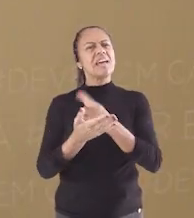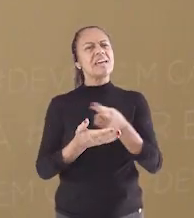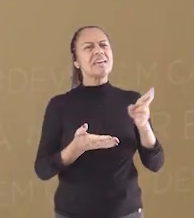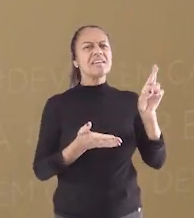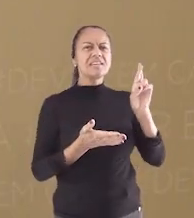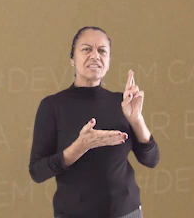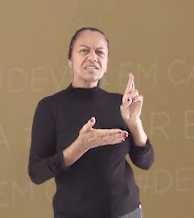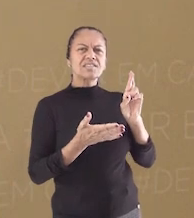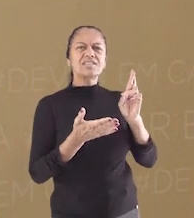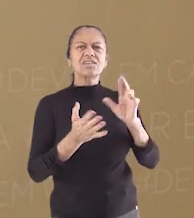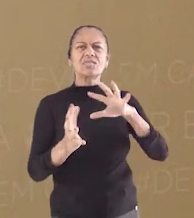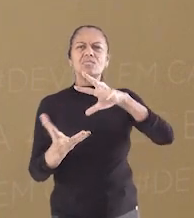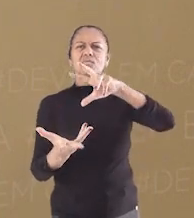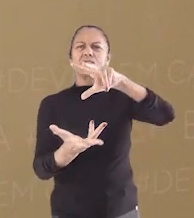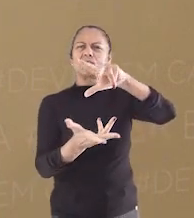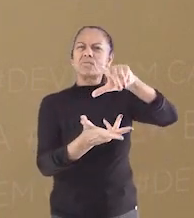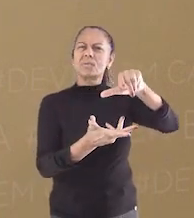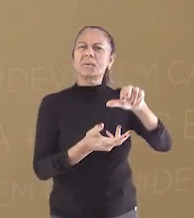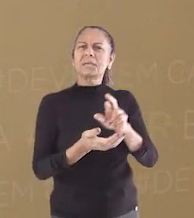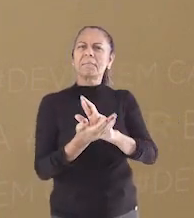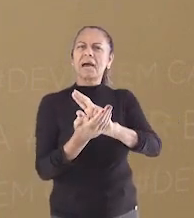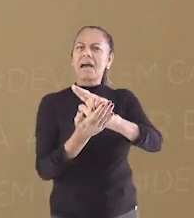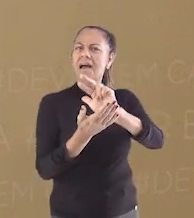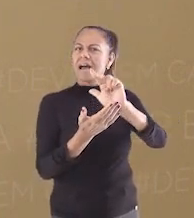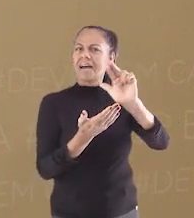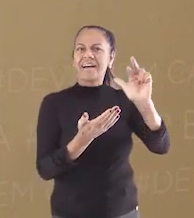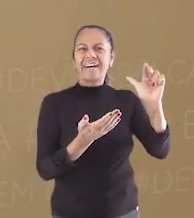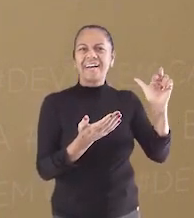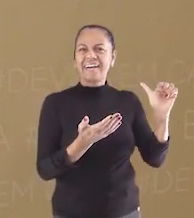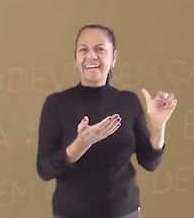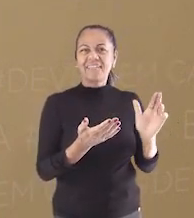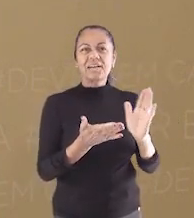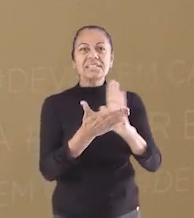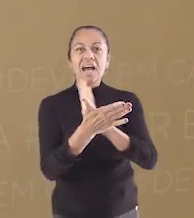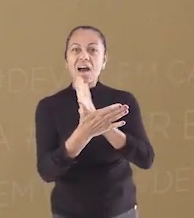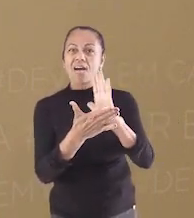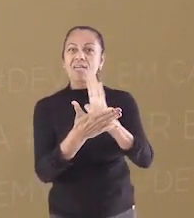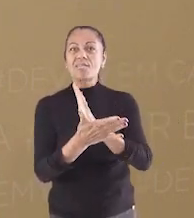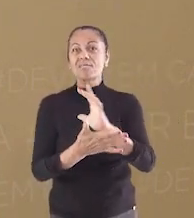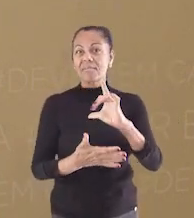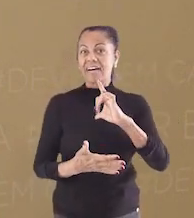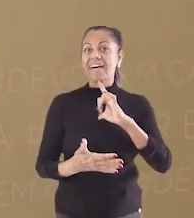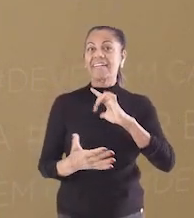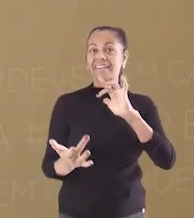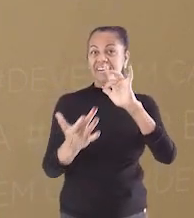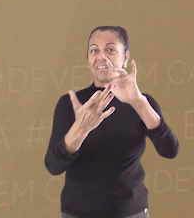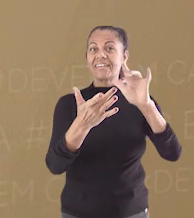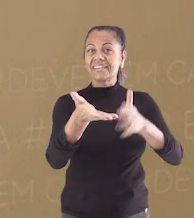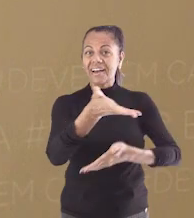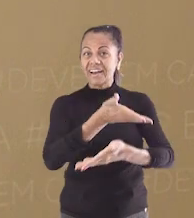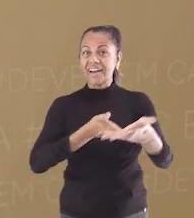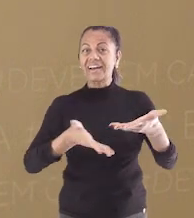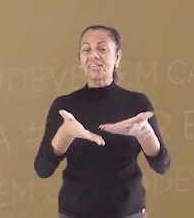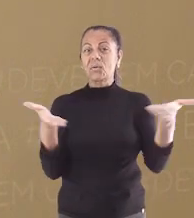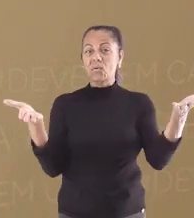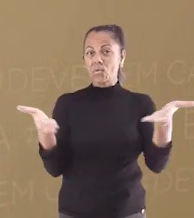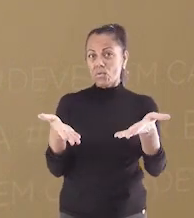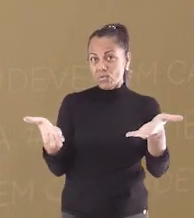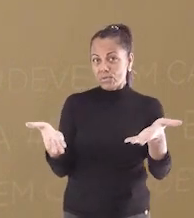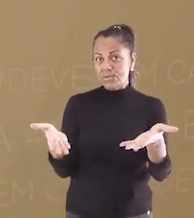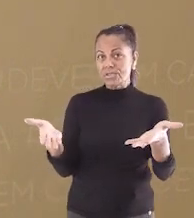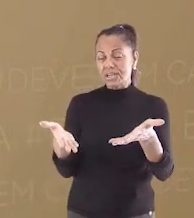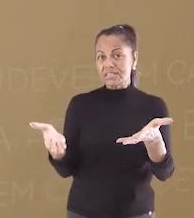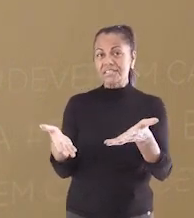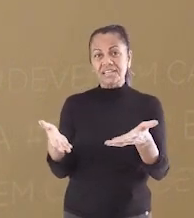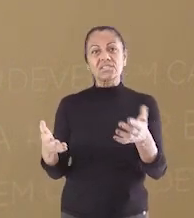várias religiões e seus livros sagrados, percebemos a diversidade religiosa que existem no mundo e que algumas delas